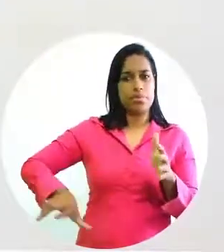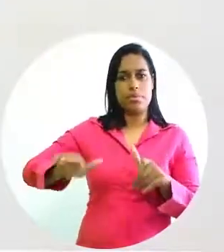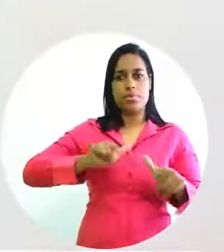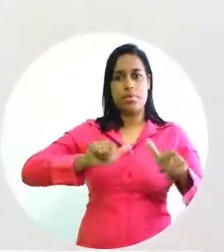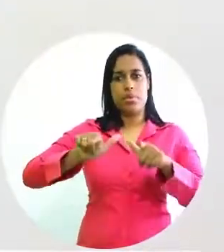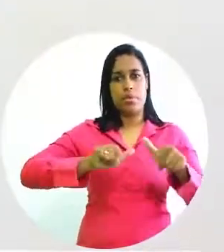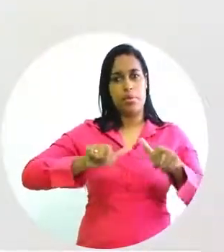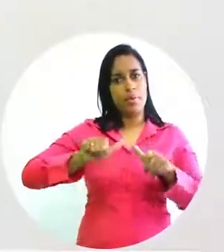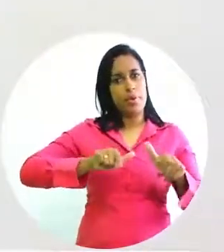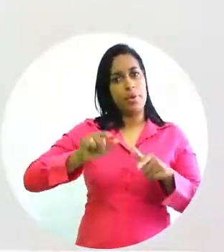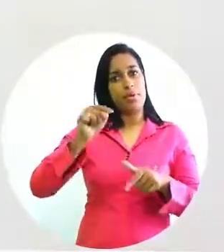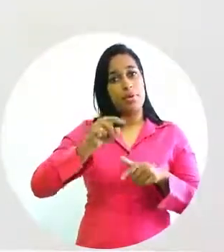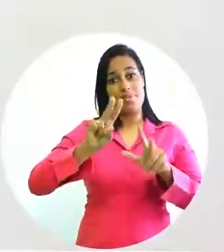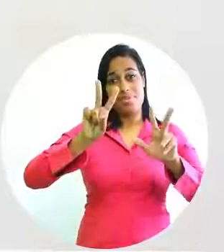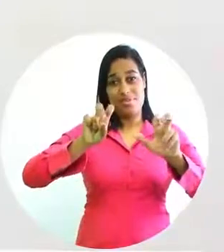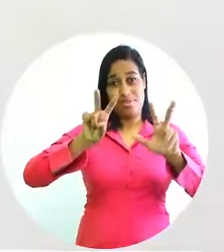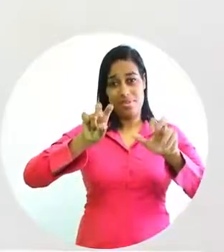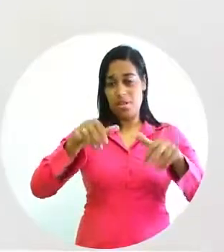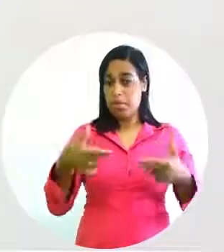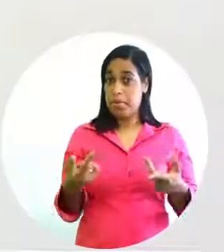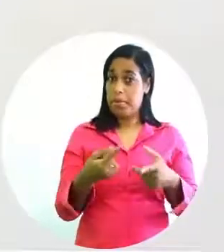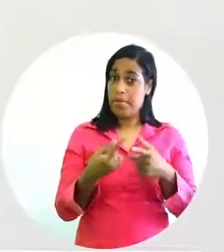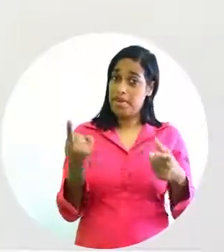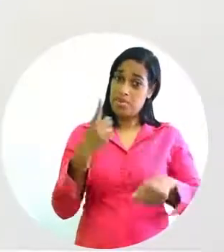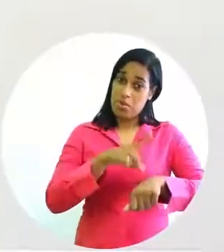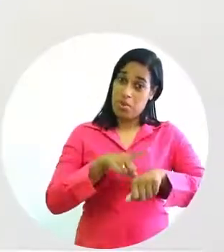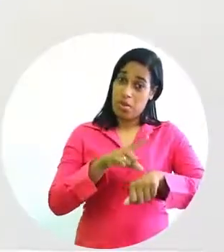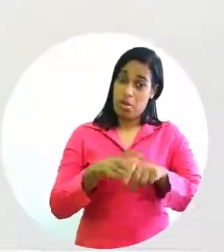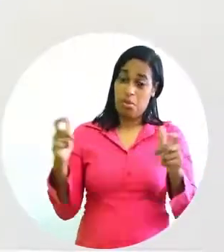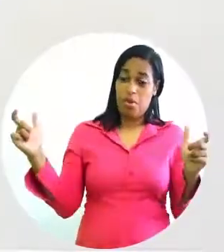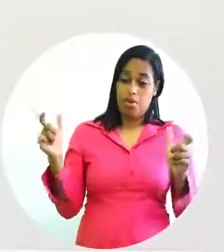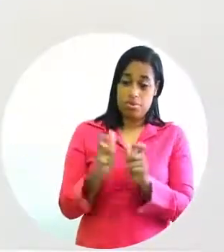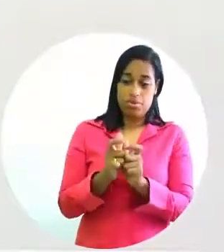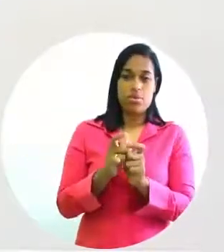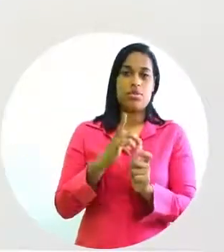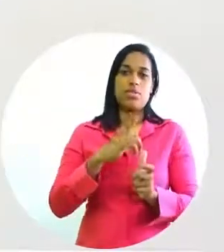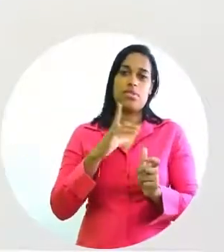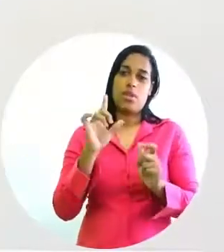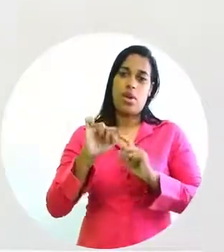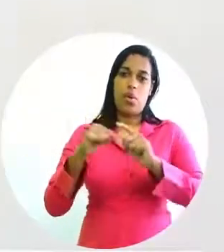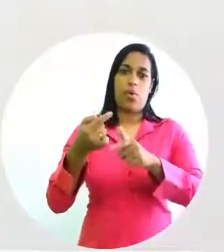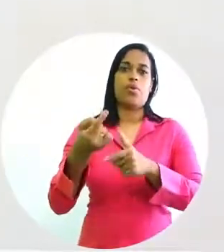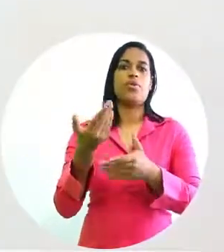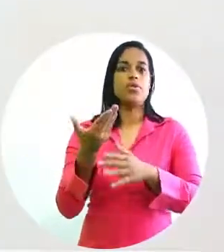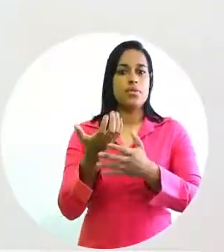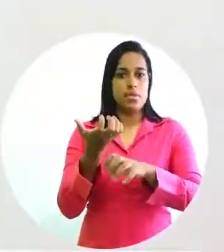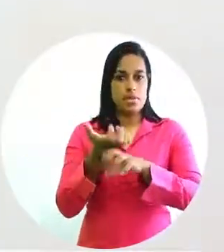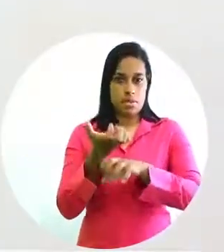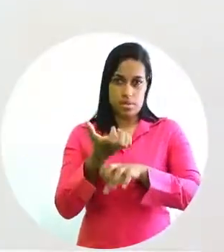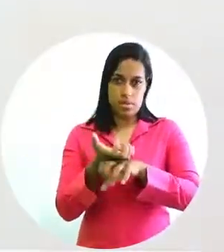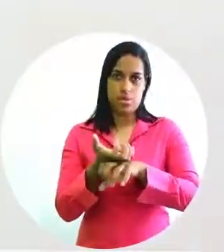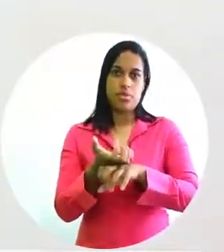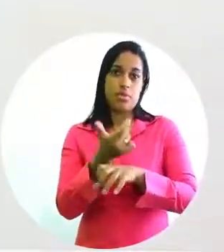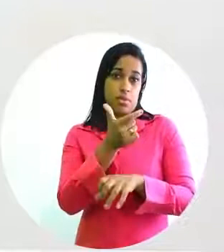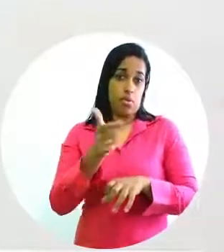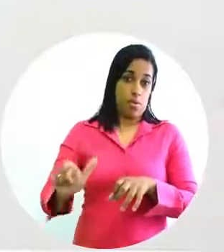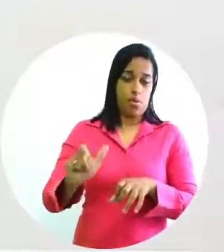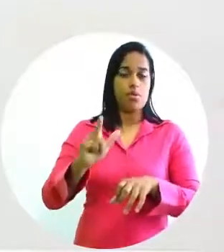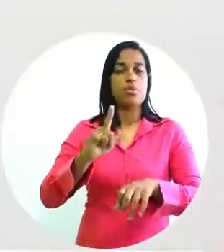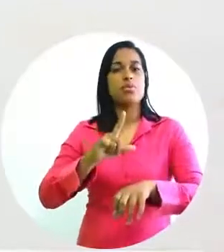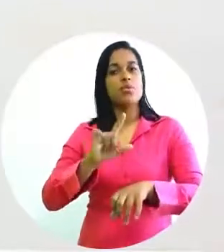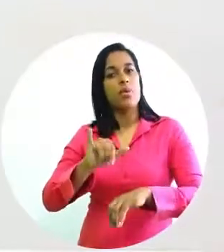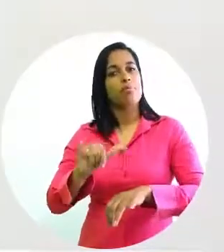são relacionadas a esse tema, mas infelizmente o nosso tempo é curto e deixaremos para explorar essas ações em uma